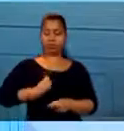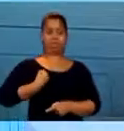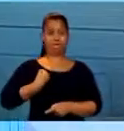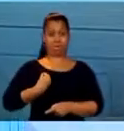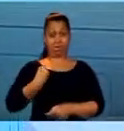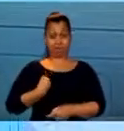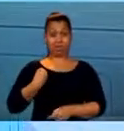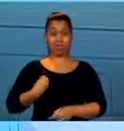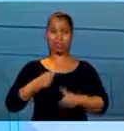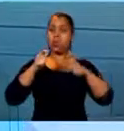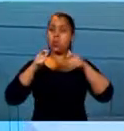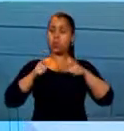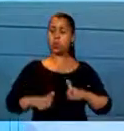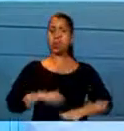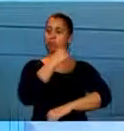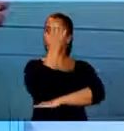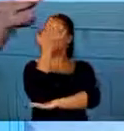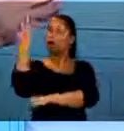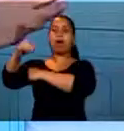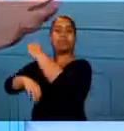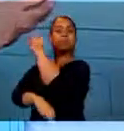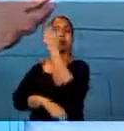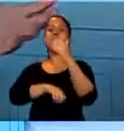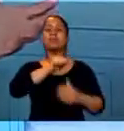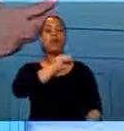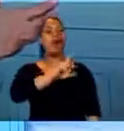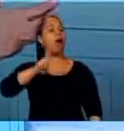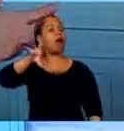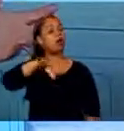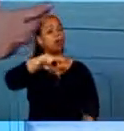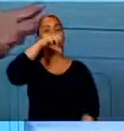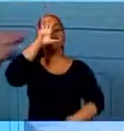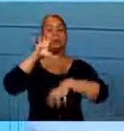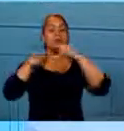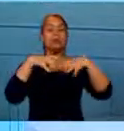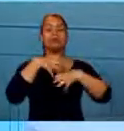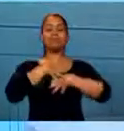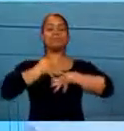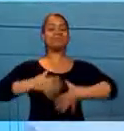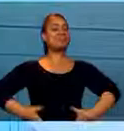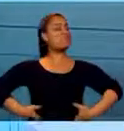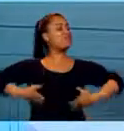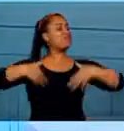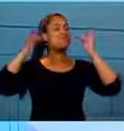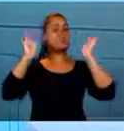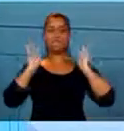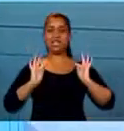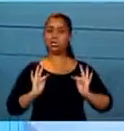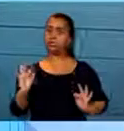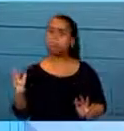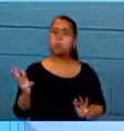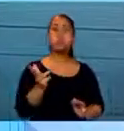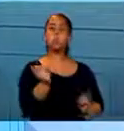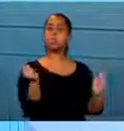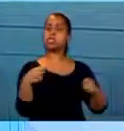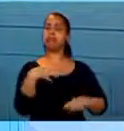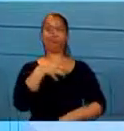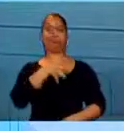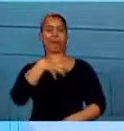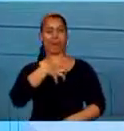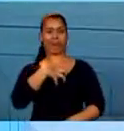equilibrado ecologicamente, todos se sentem bem. E é um